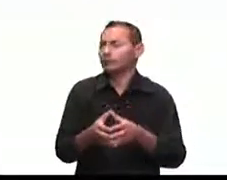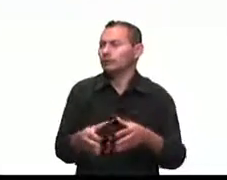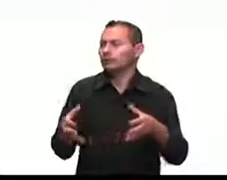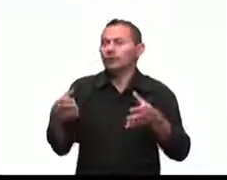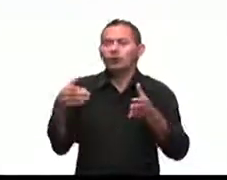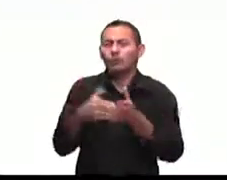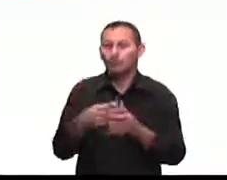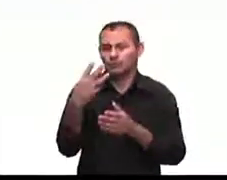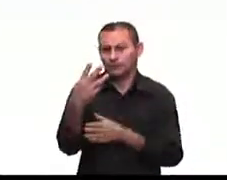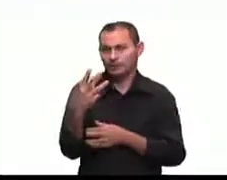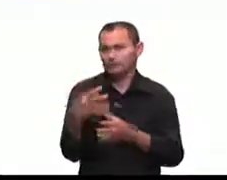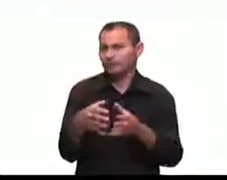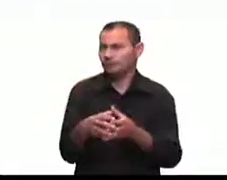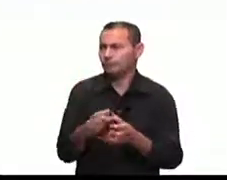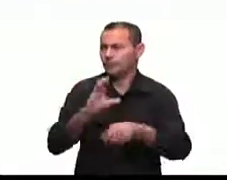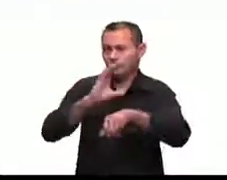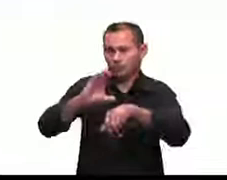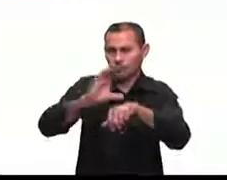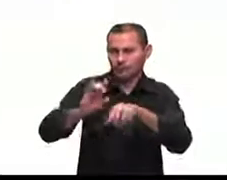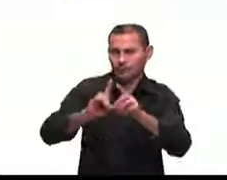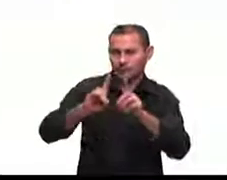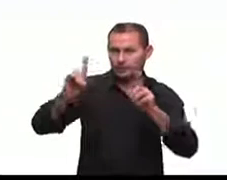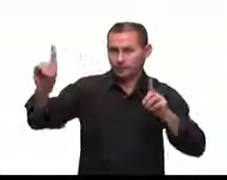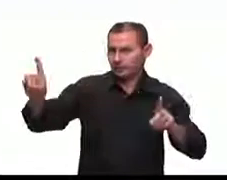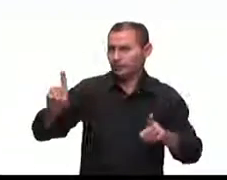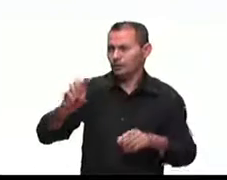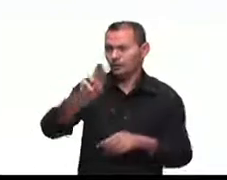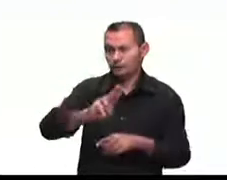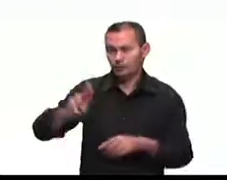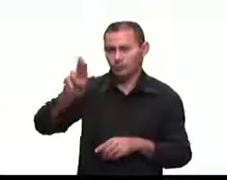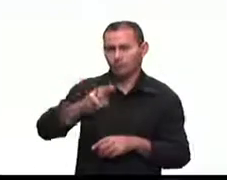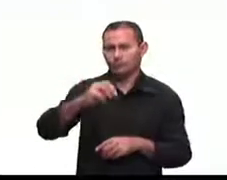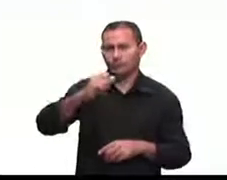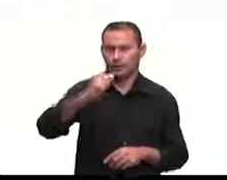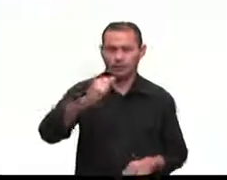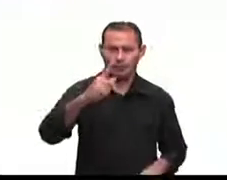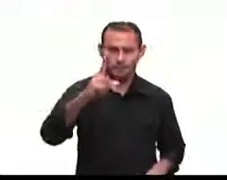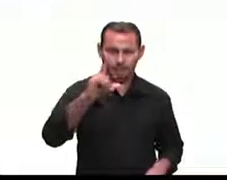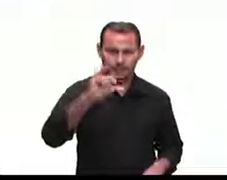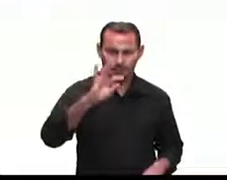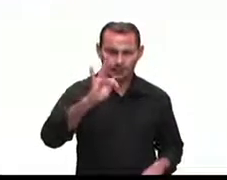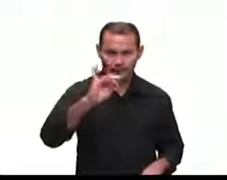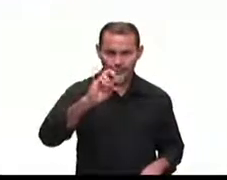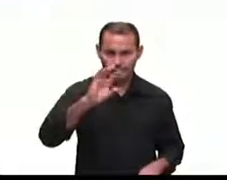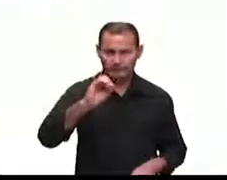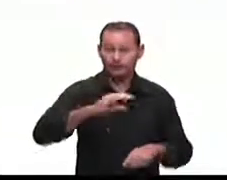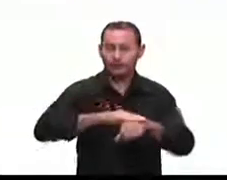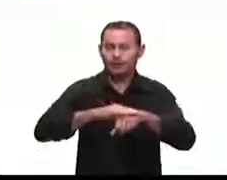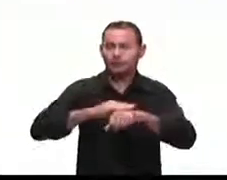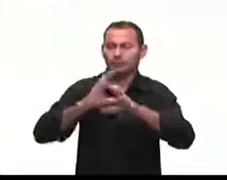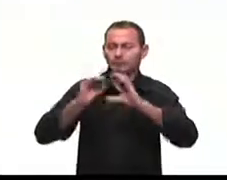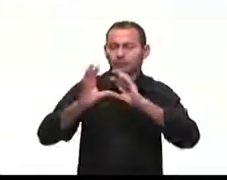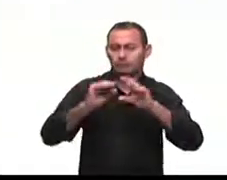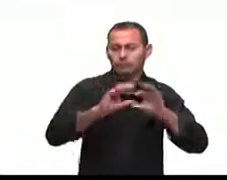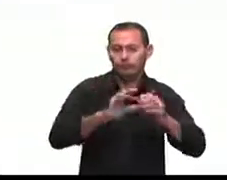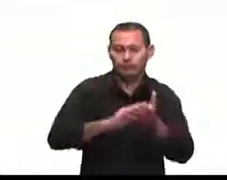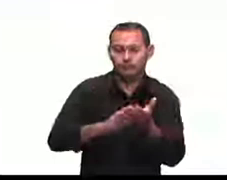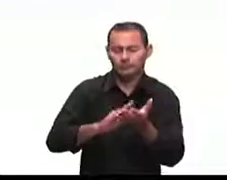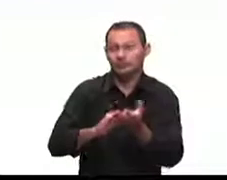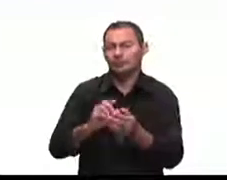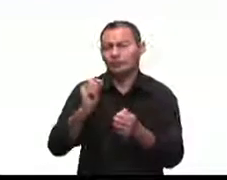último, então, curso à distância com uso de aplicativos para conversação e